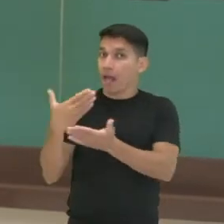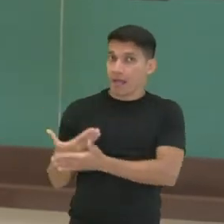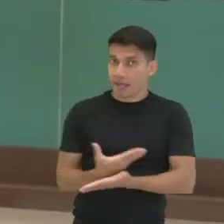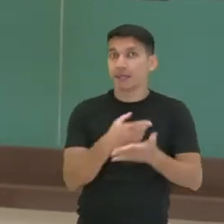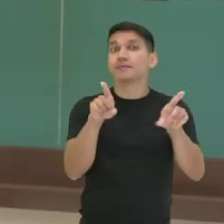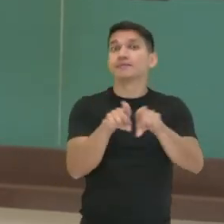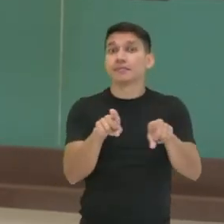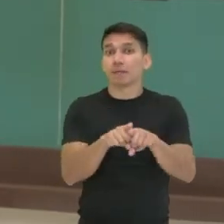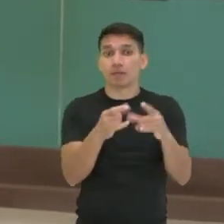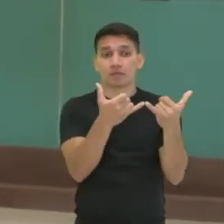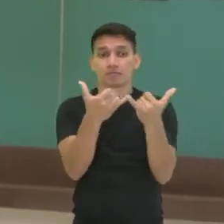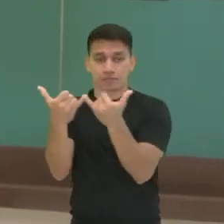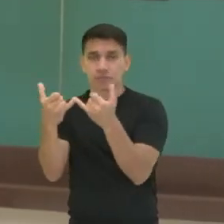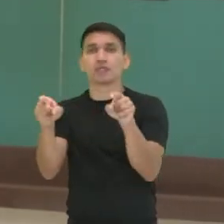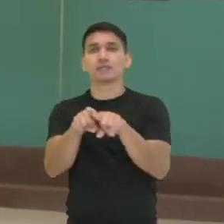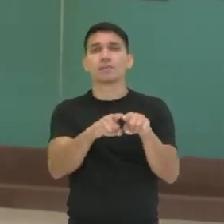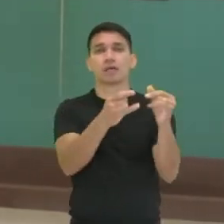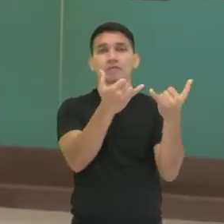período composto por